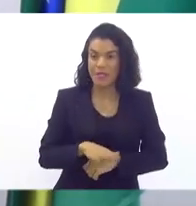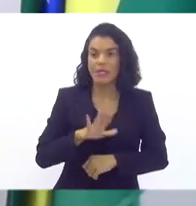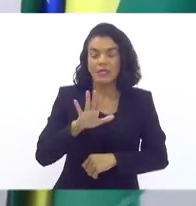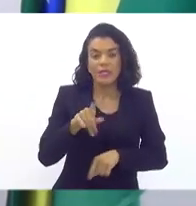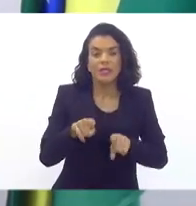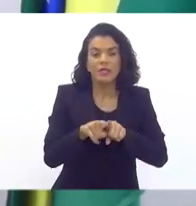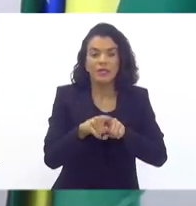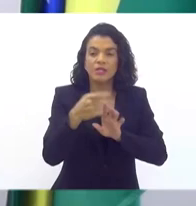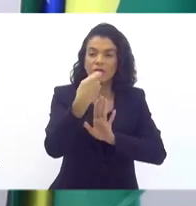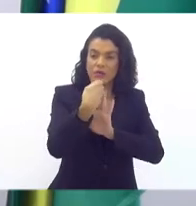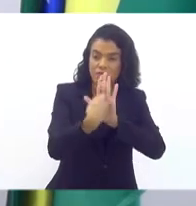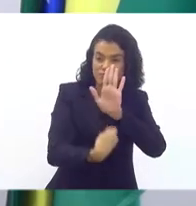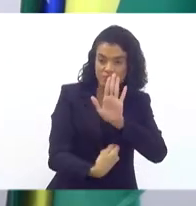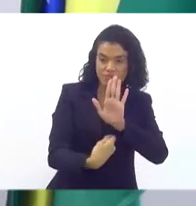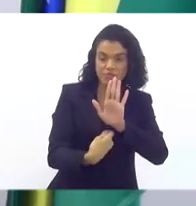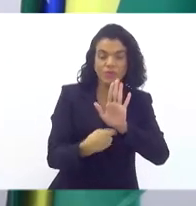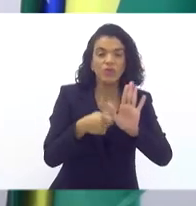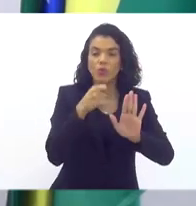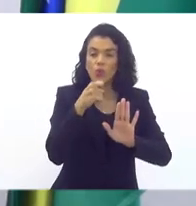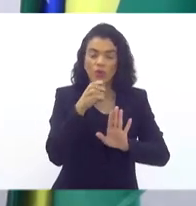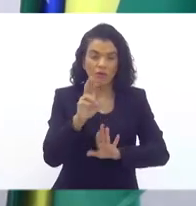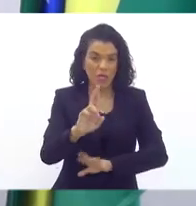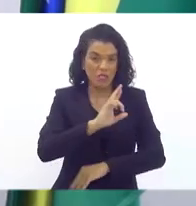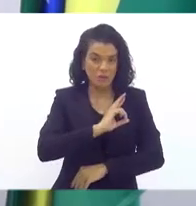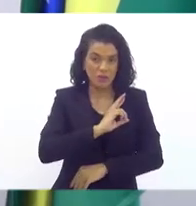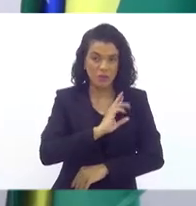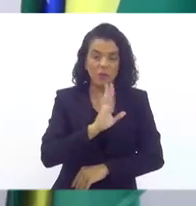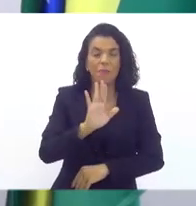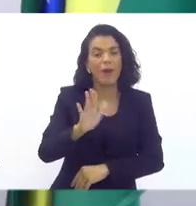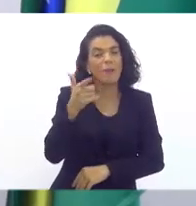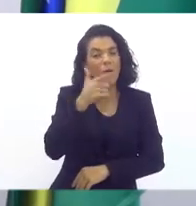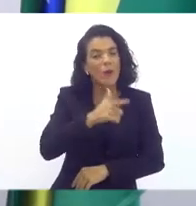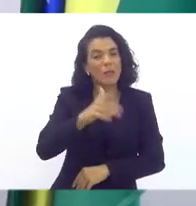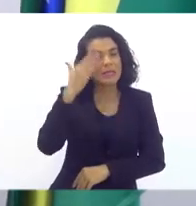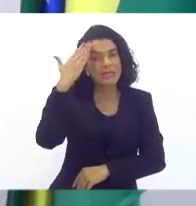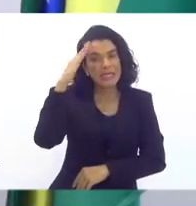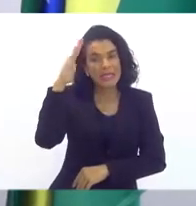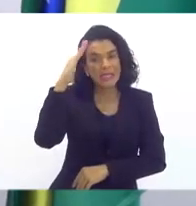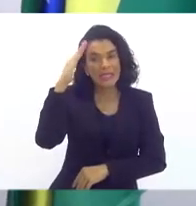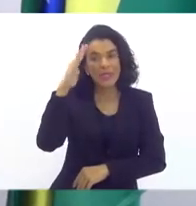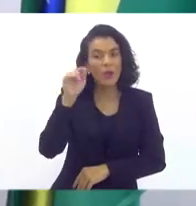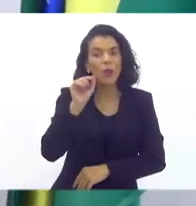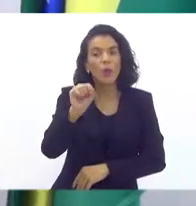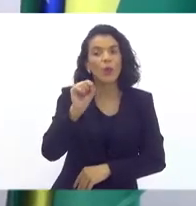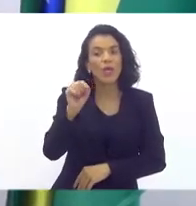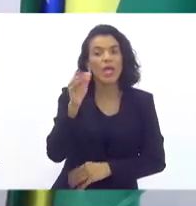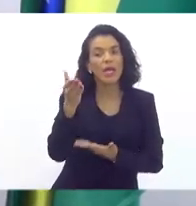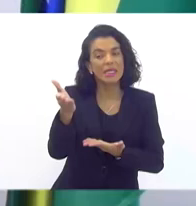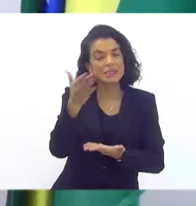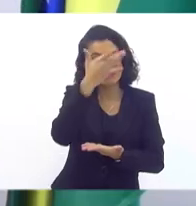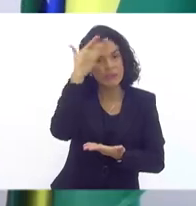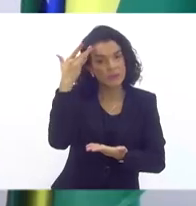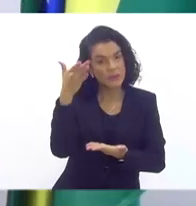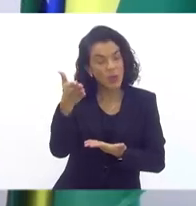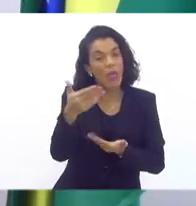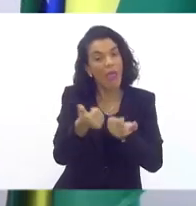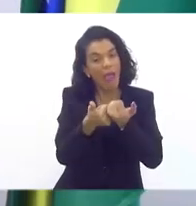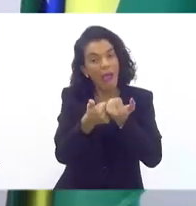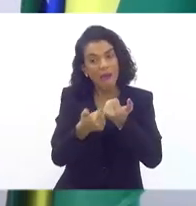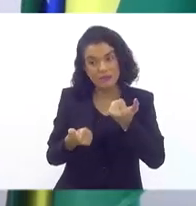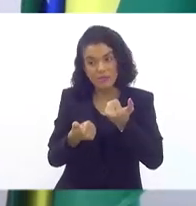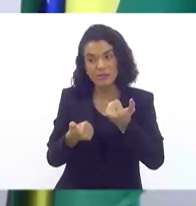fiz um reque rimento de informações que não tive resposta ainda mas para entender o que que esse indivíduo aqui que é o que me consta é um